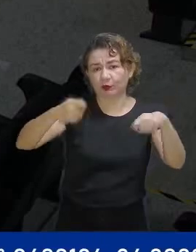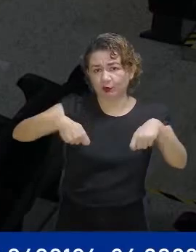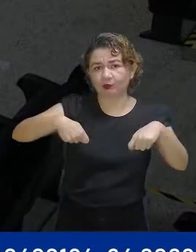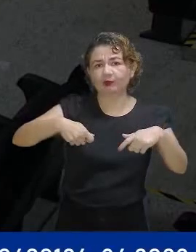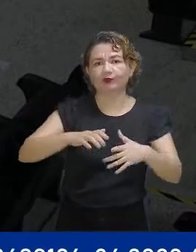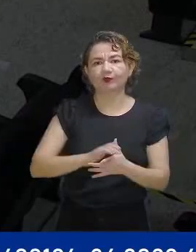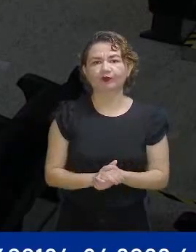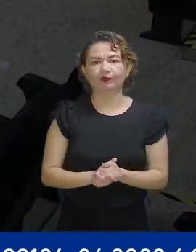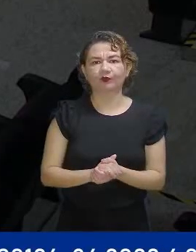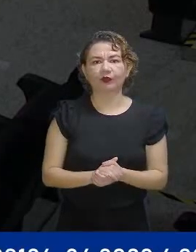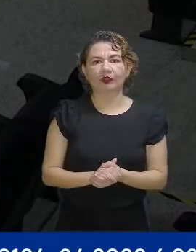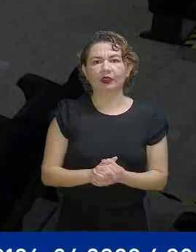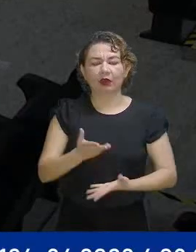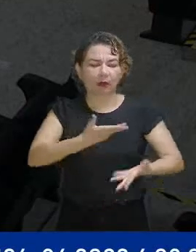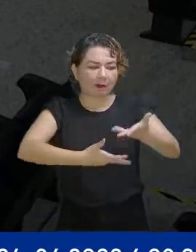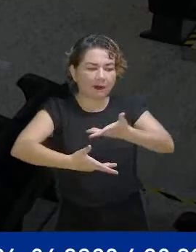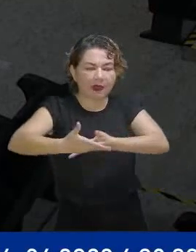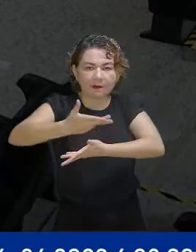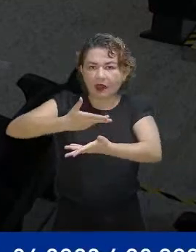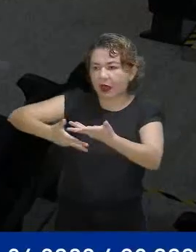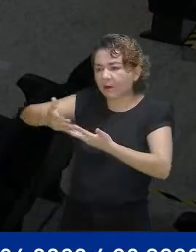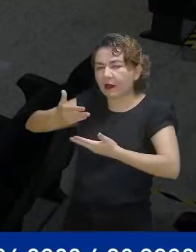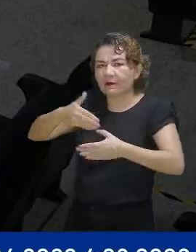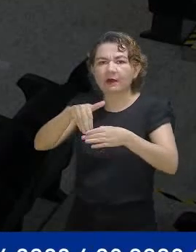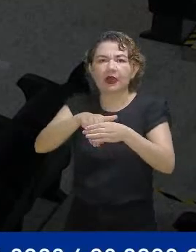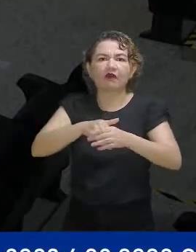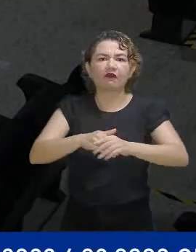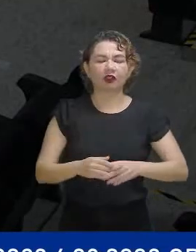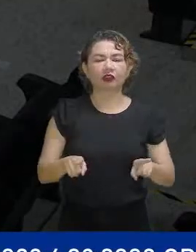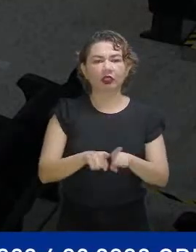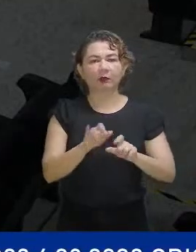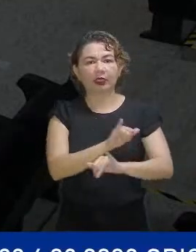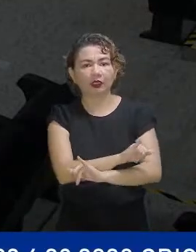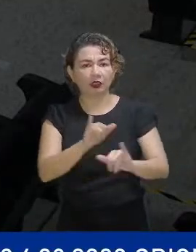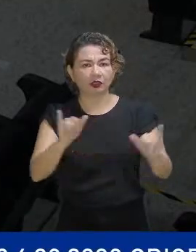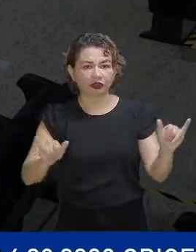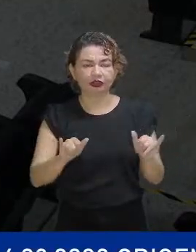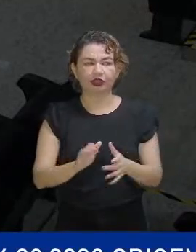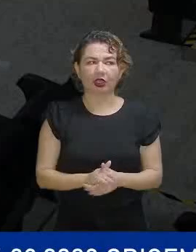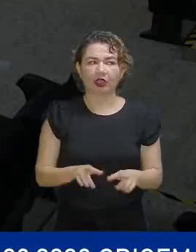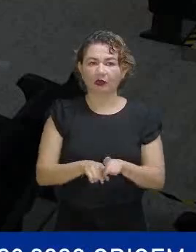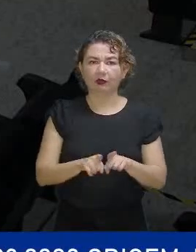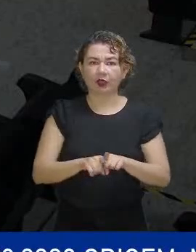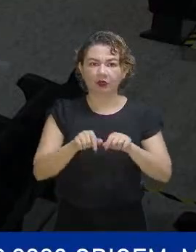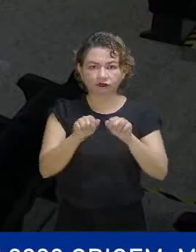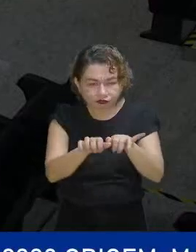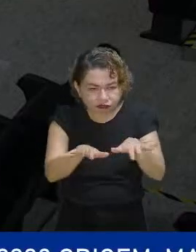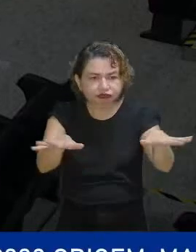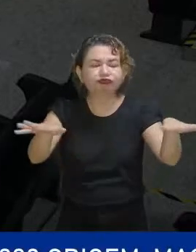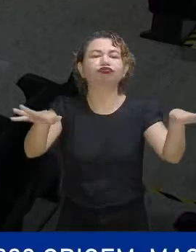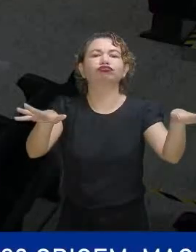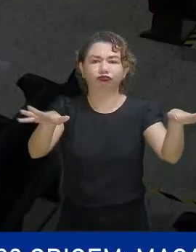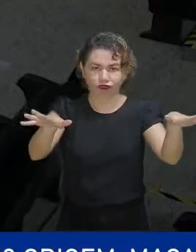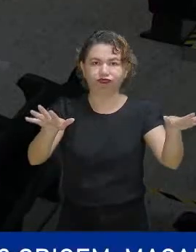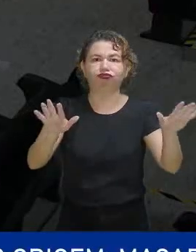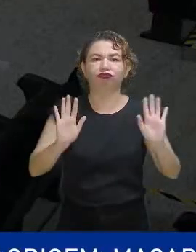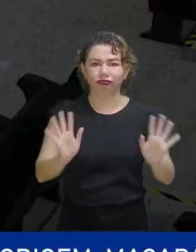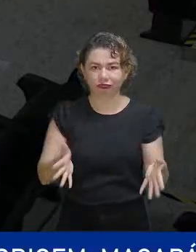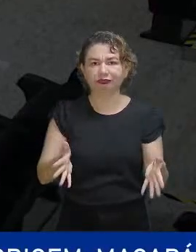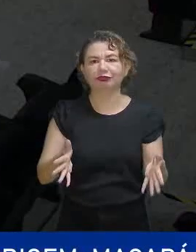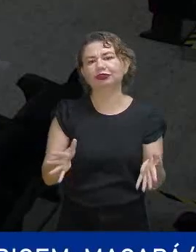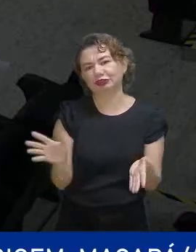abstenções de terceiros em troca de benefício. Por fim, destaca que essas condutas, amplamente documentadas na